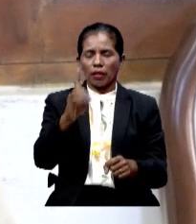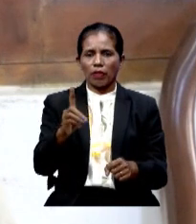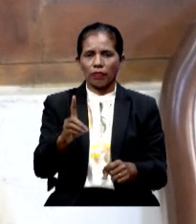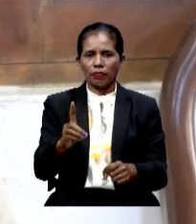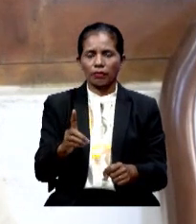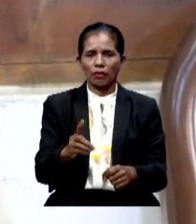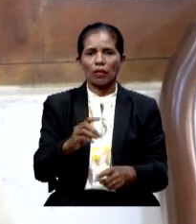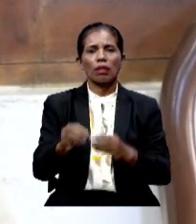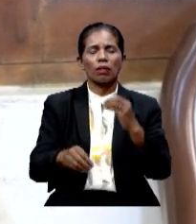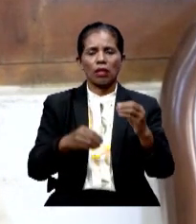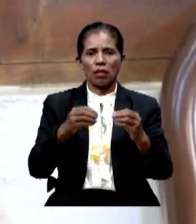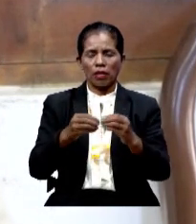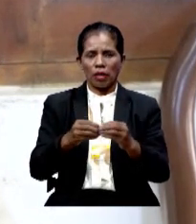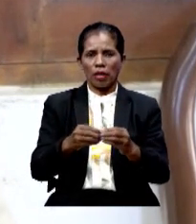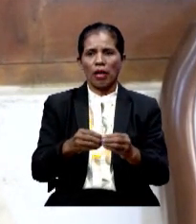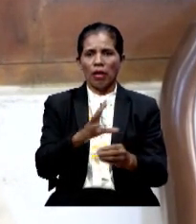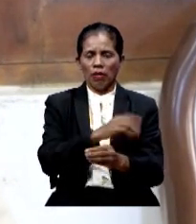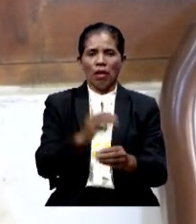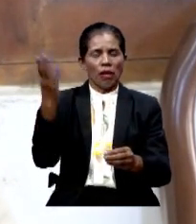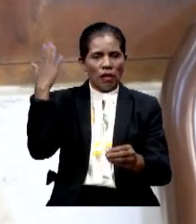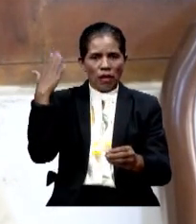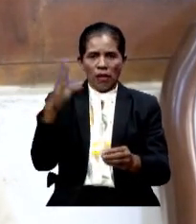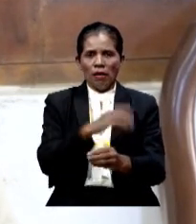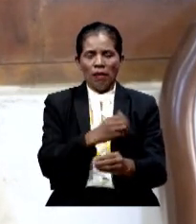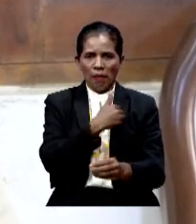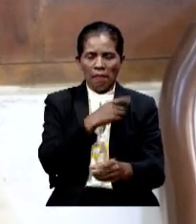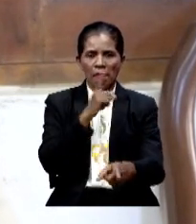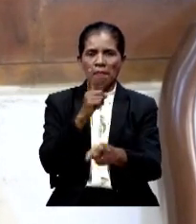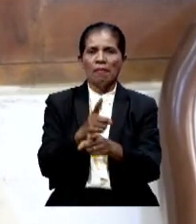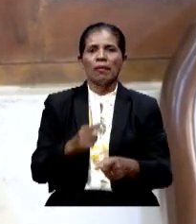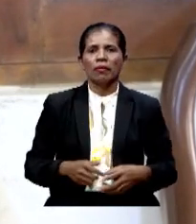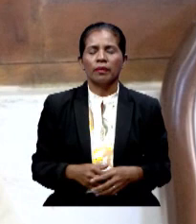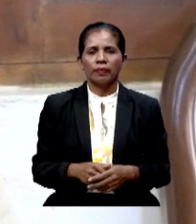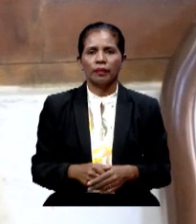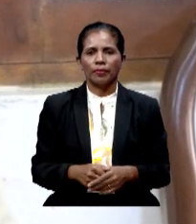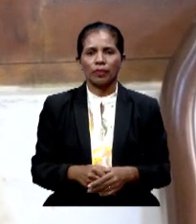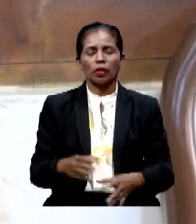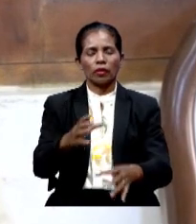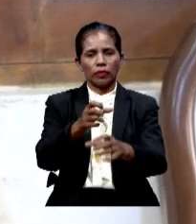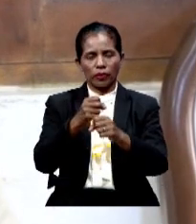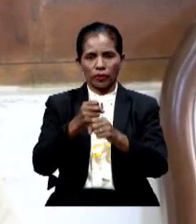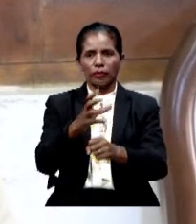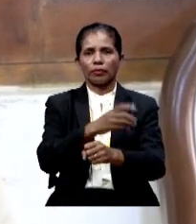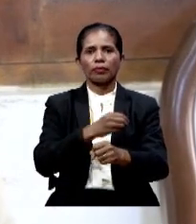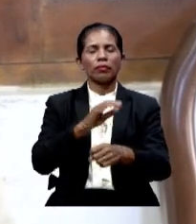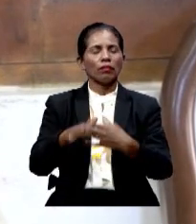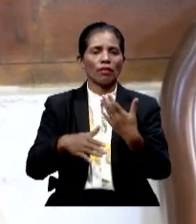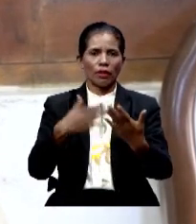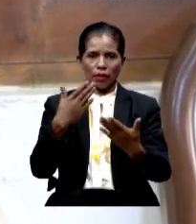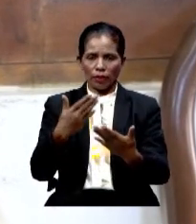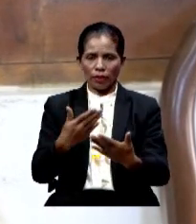ato anterior, né? Inválido. Acto sira ne bem a foti ba reforma ne acto ser ne